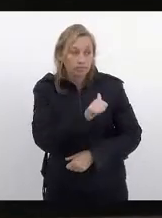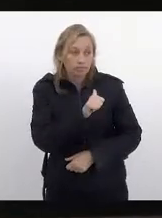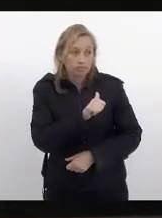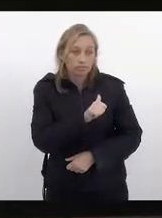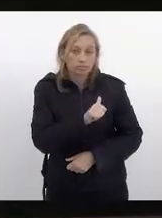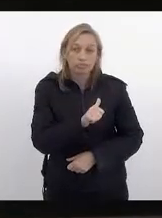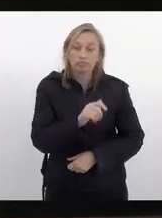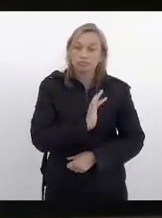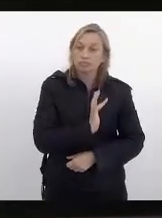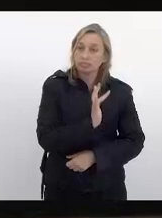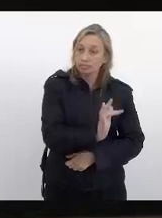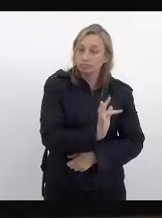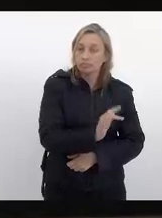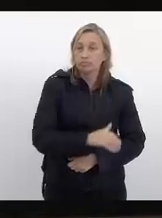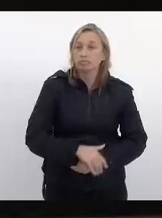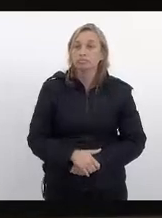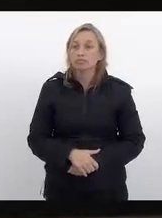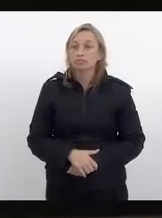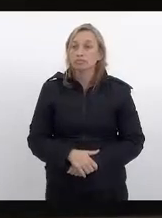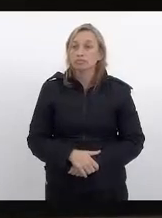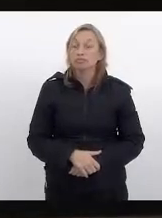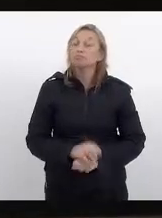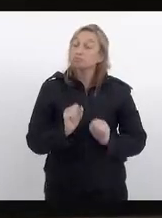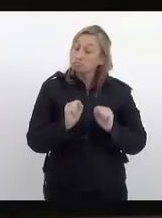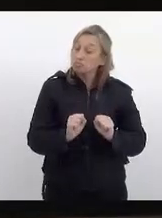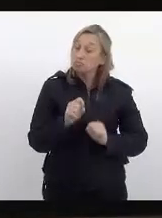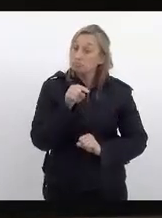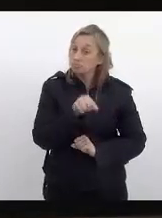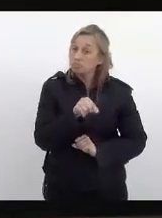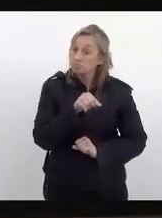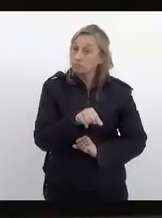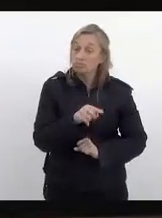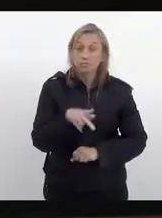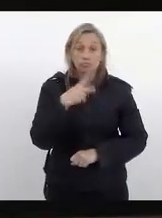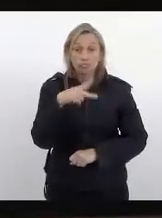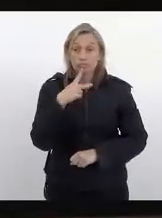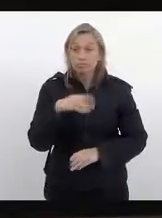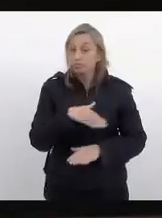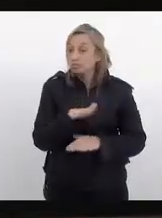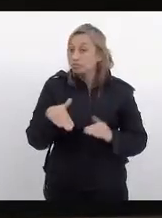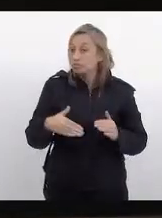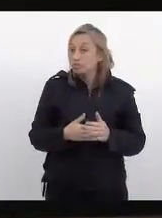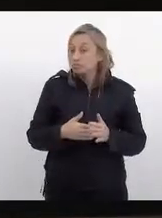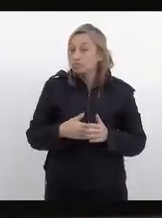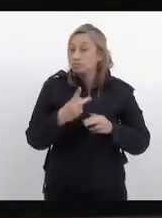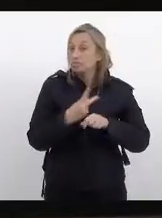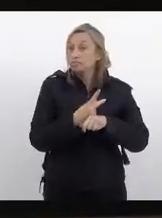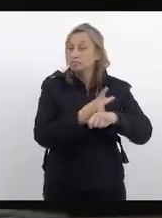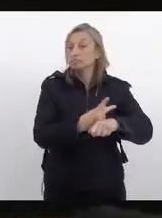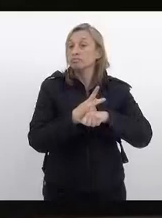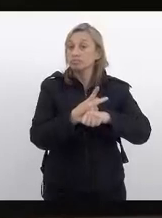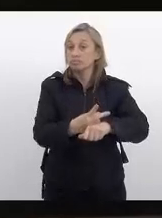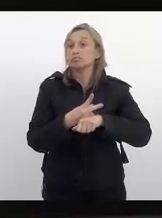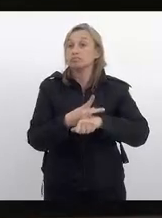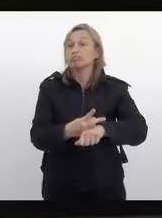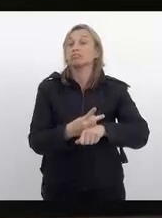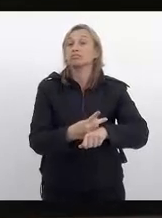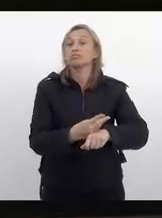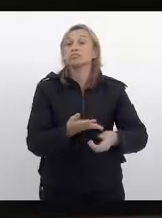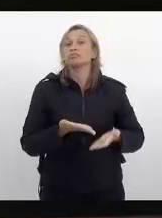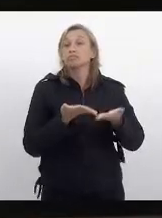na Baixada Fluminense poderia aqui falar de todos os prêmios que estão sendo